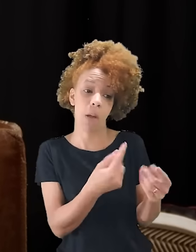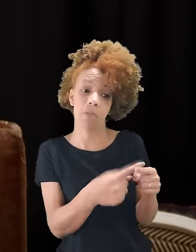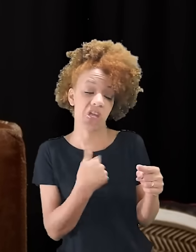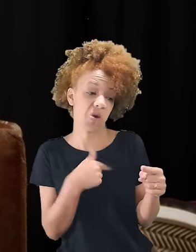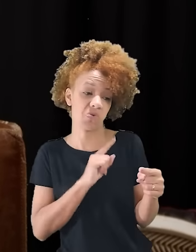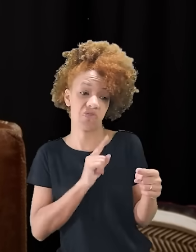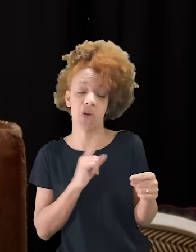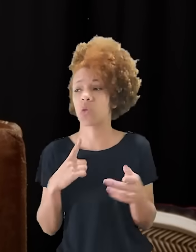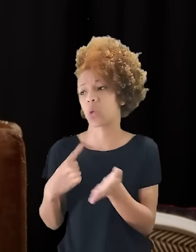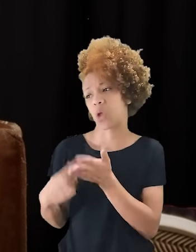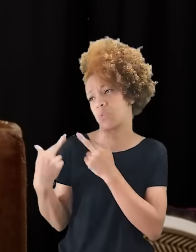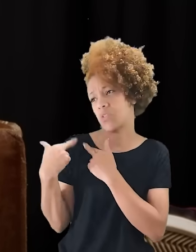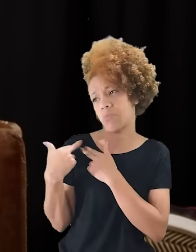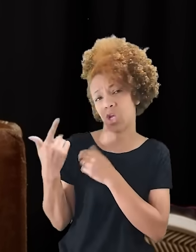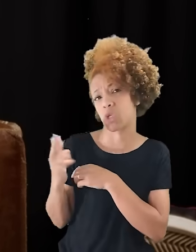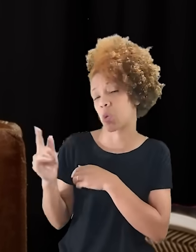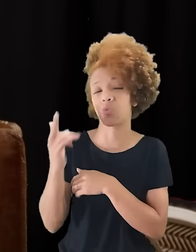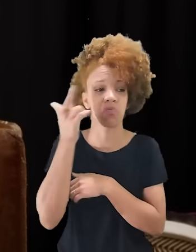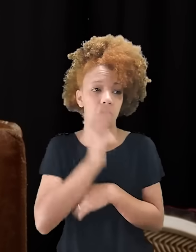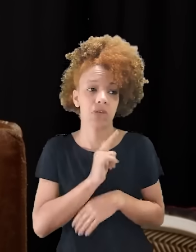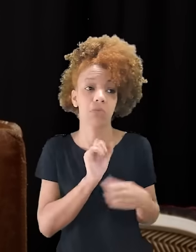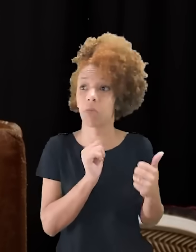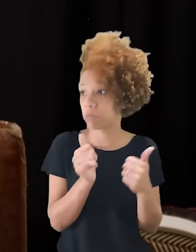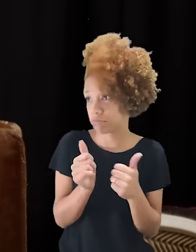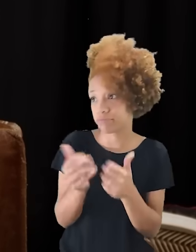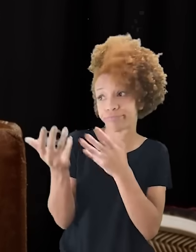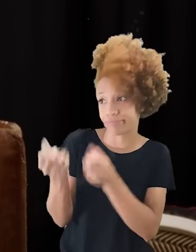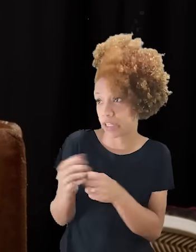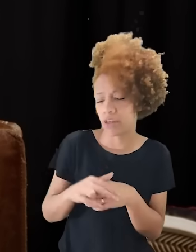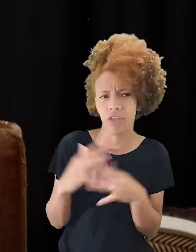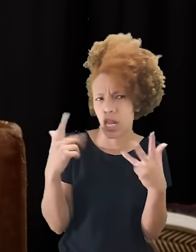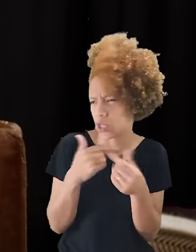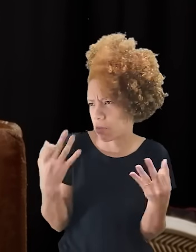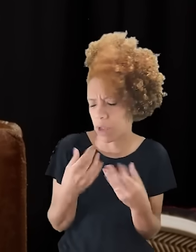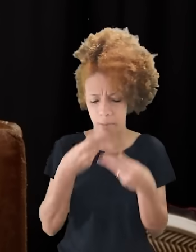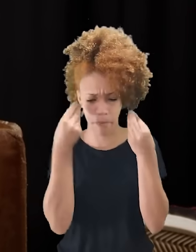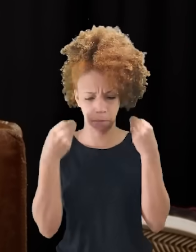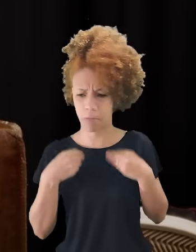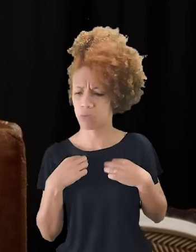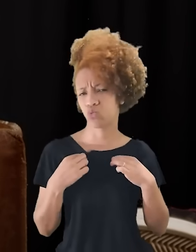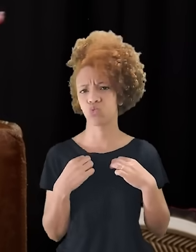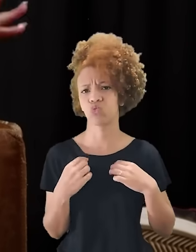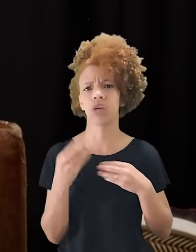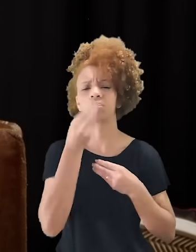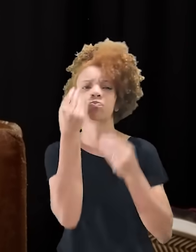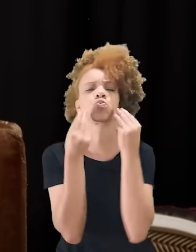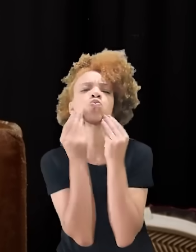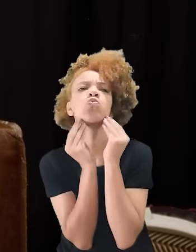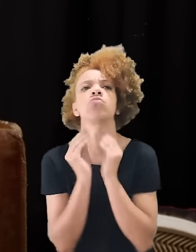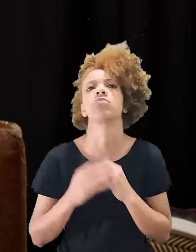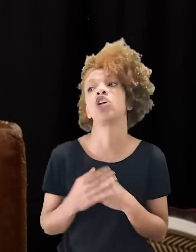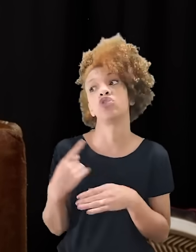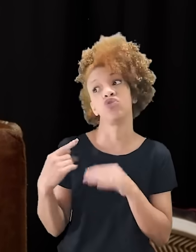vou eu tenho compromisso assim eu tenho compromisso no dia eu não vou conseguir falei beleza me manda que vai ser maravilhoso me arrumei fiz uma produção um